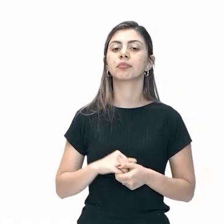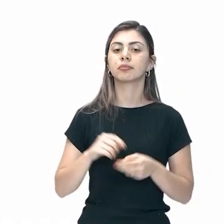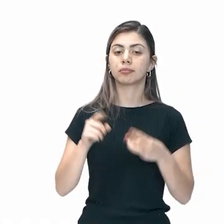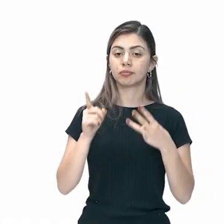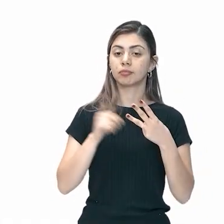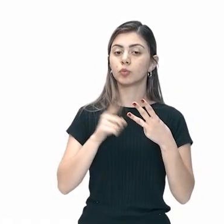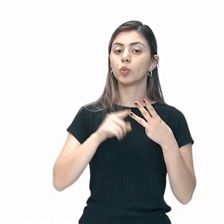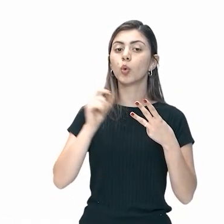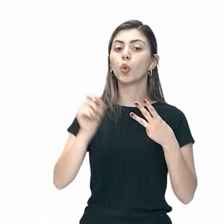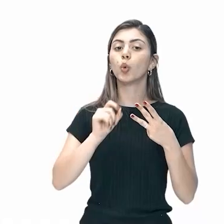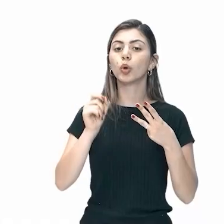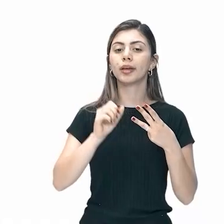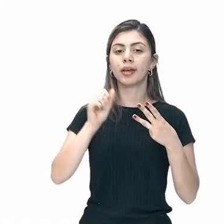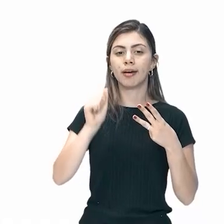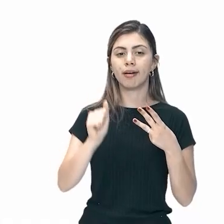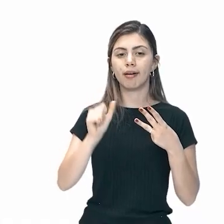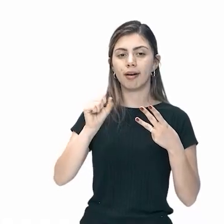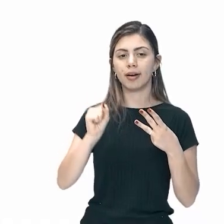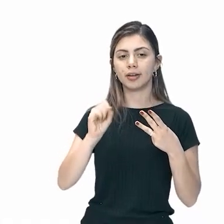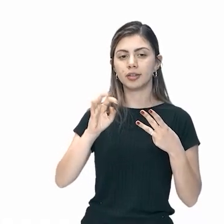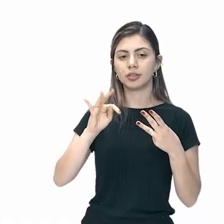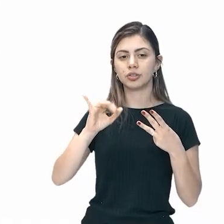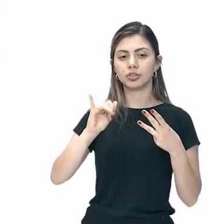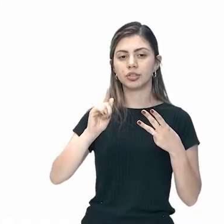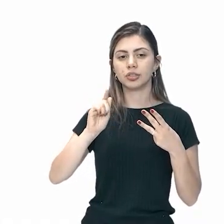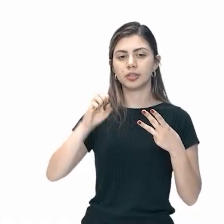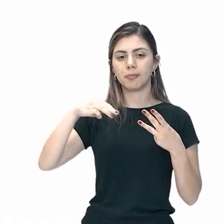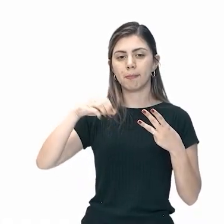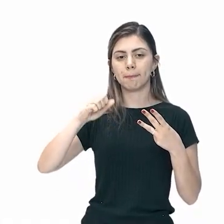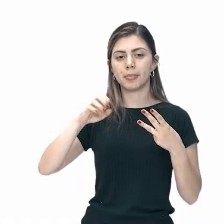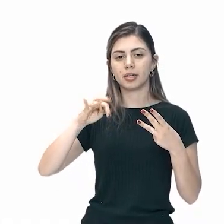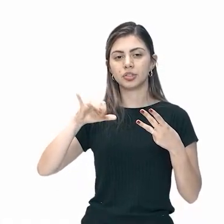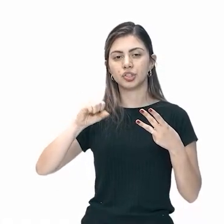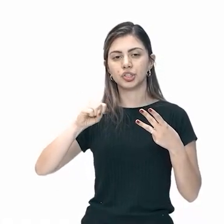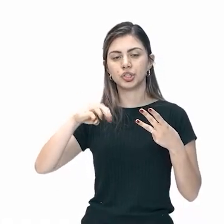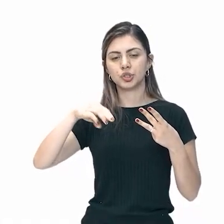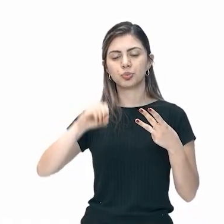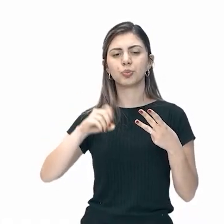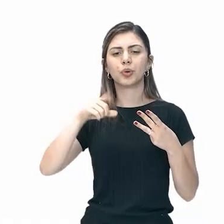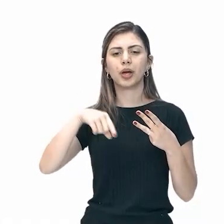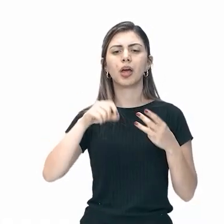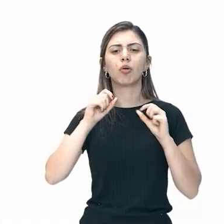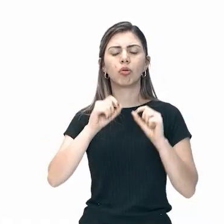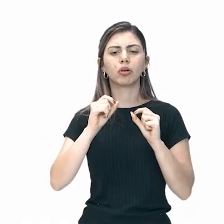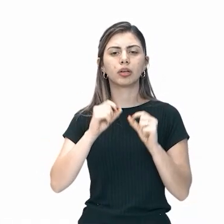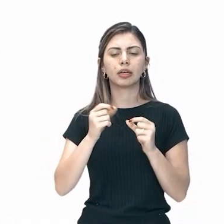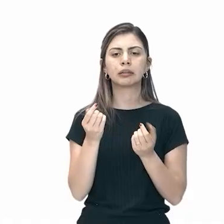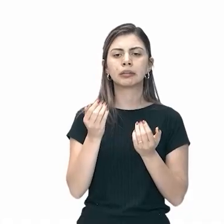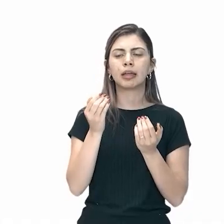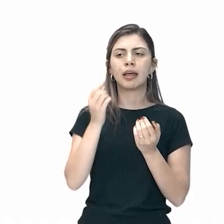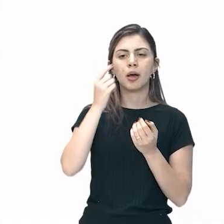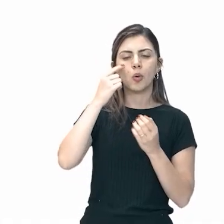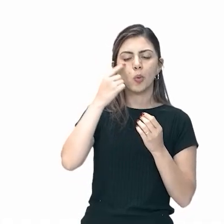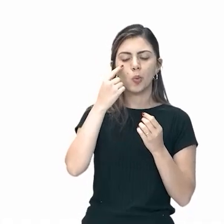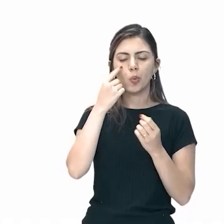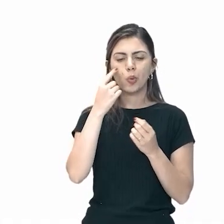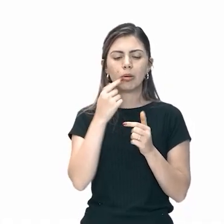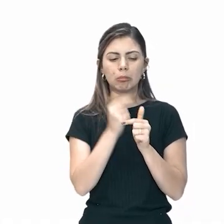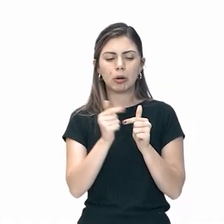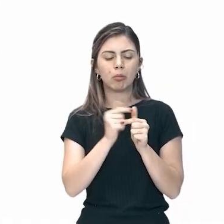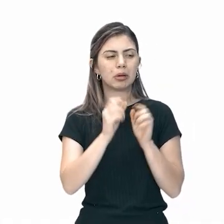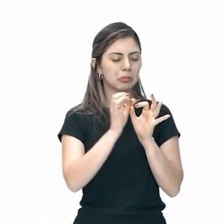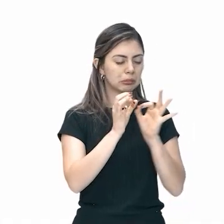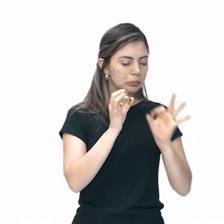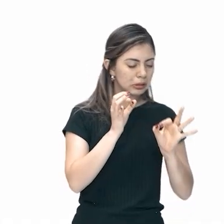conhecido astigmatismo. Ele já é uma imperfeição na córnea, tá, pessoal? A pessoa tem dificuldade de enxergar de perto, de